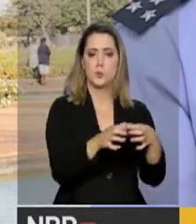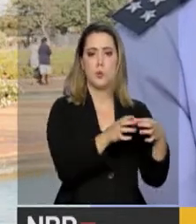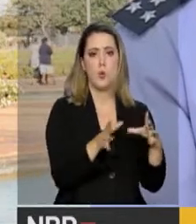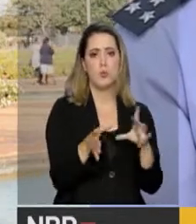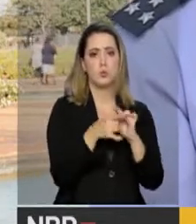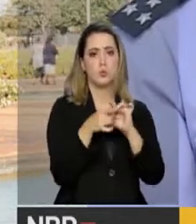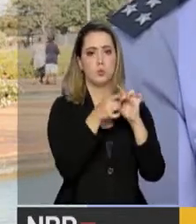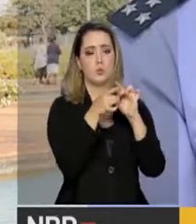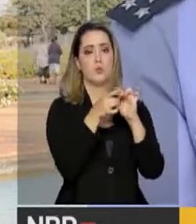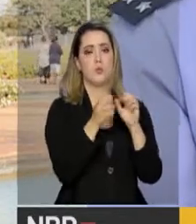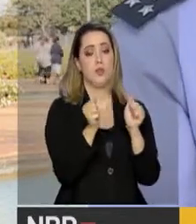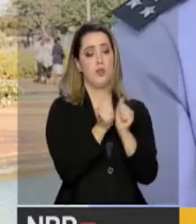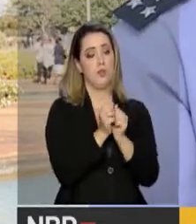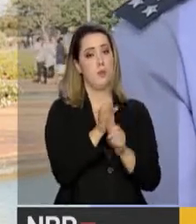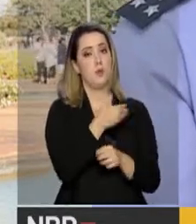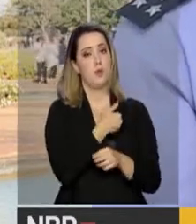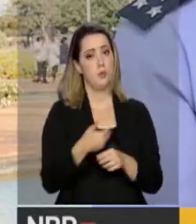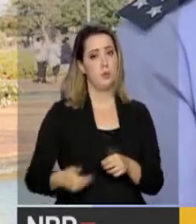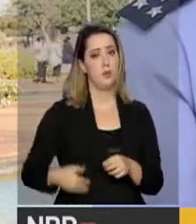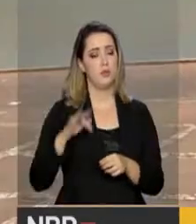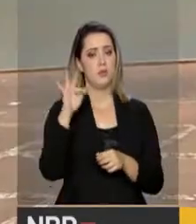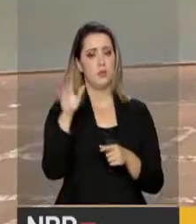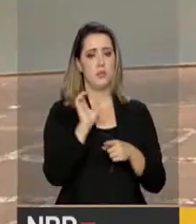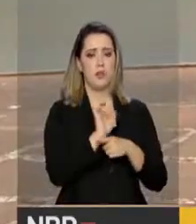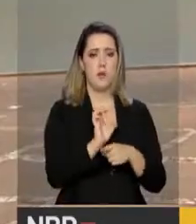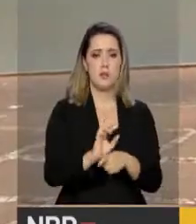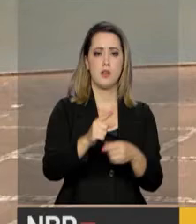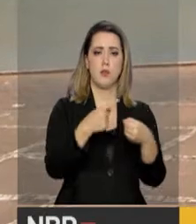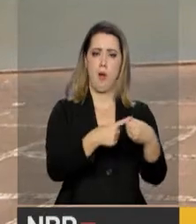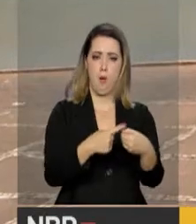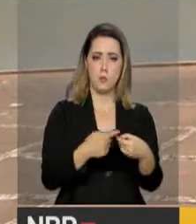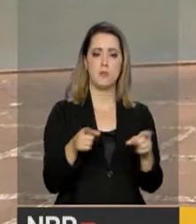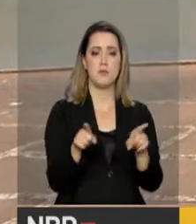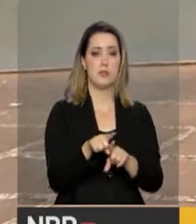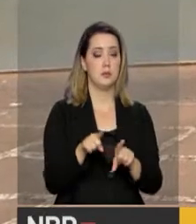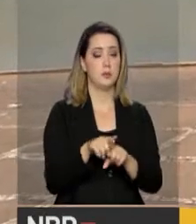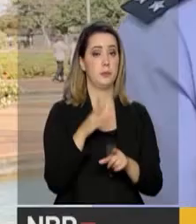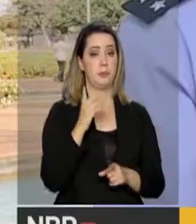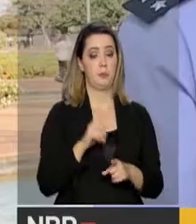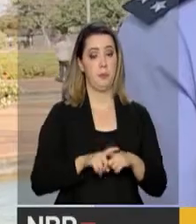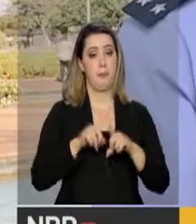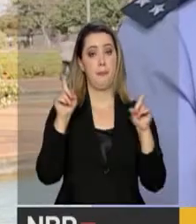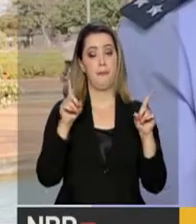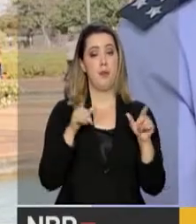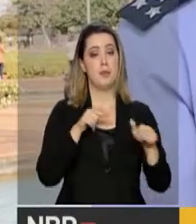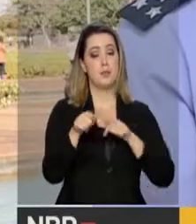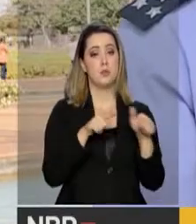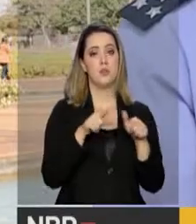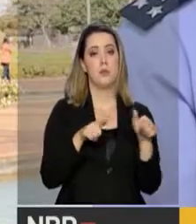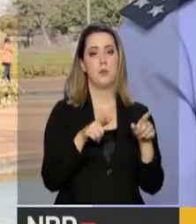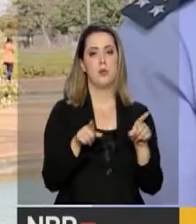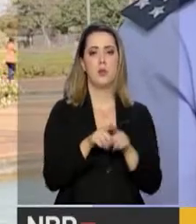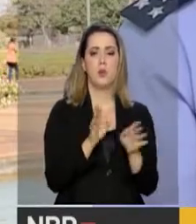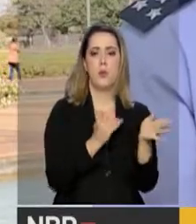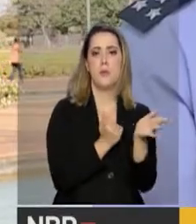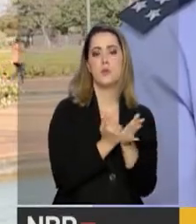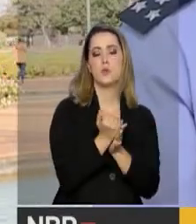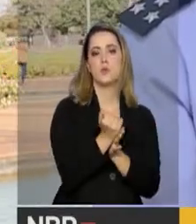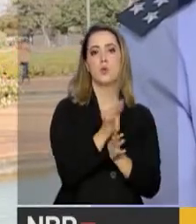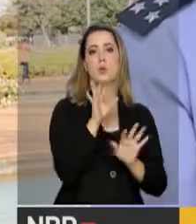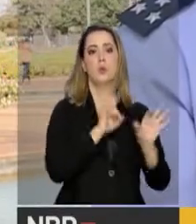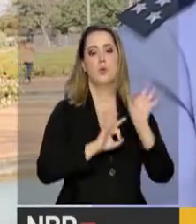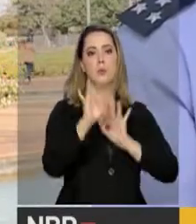do poder estadual e às vezes até municipal também. Mas a Operação Ágata, ela foi deflagrada a partir do